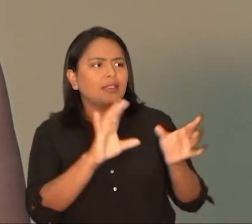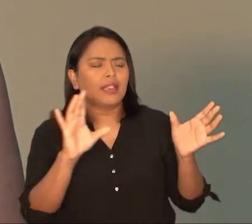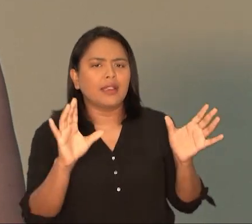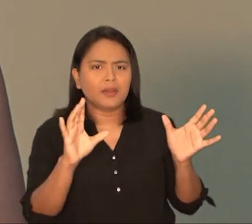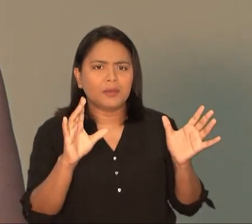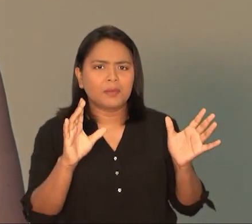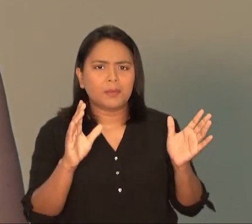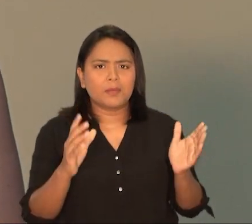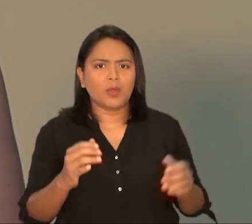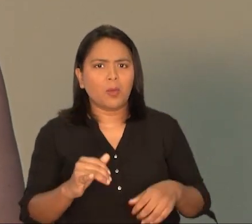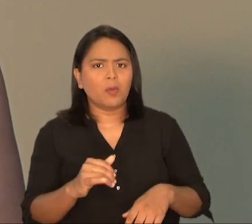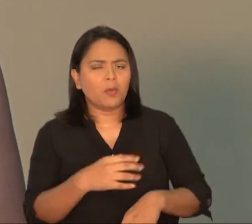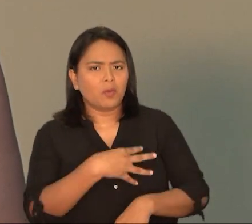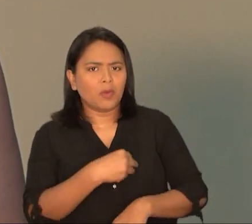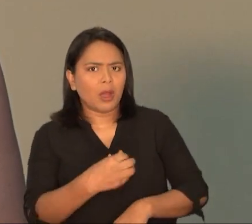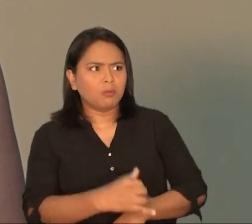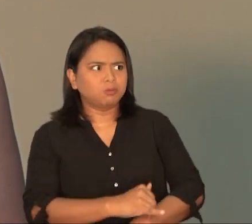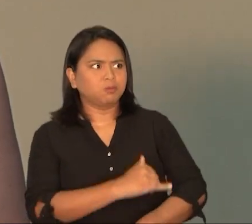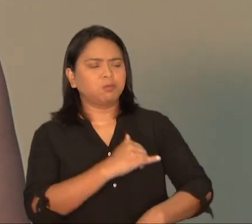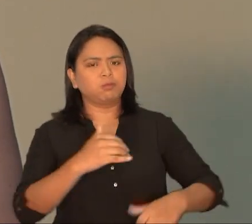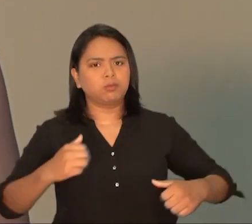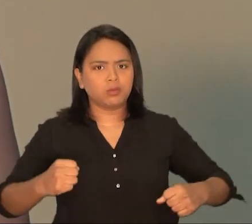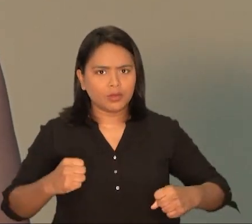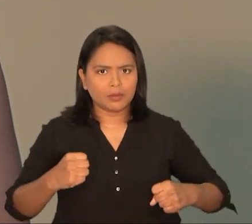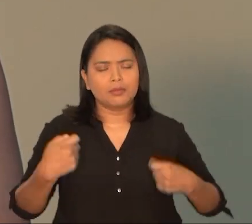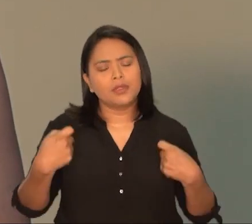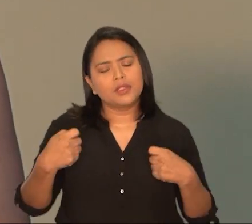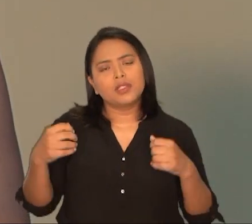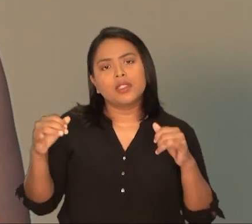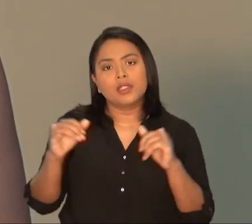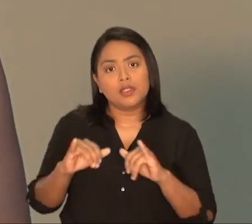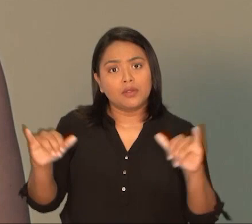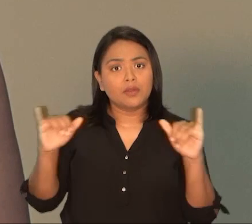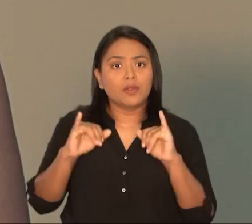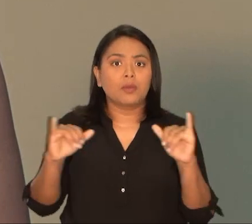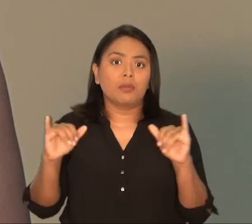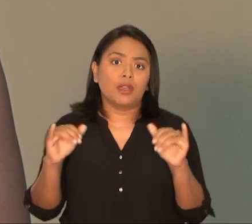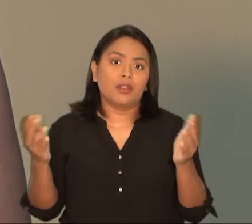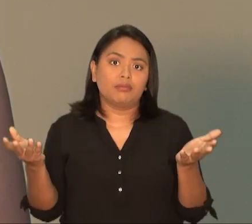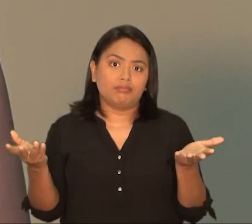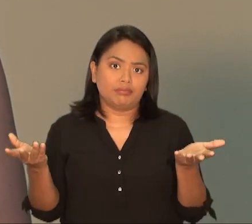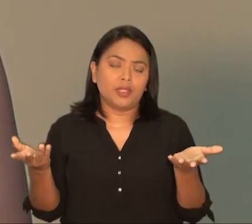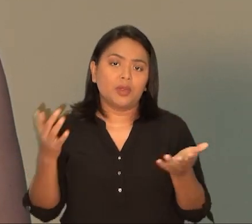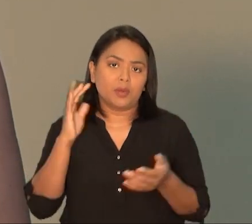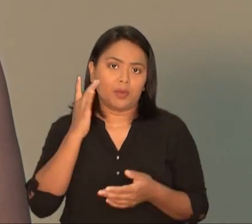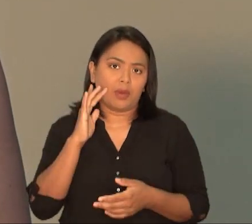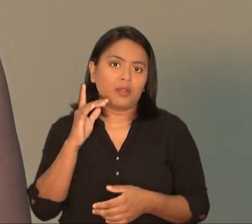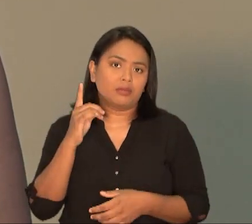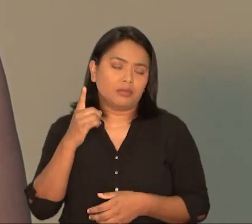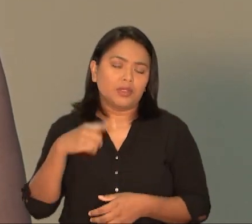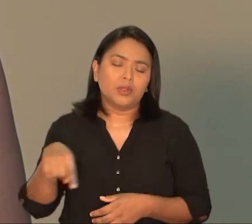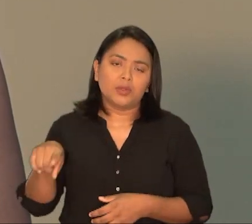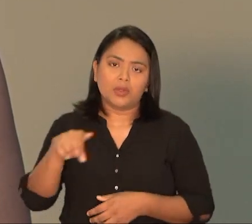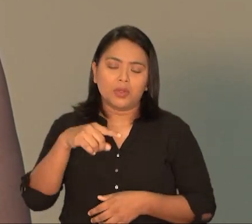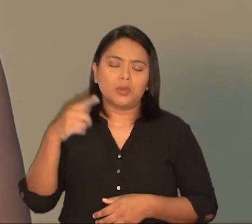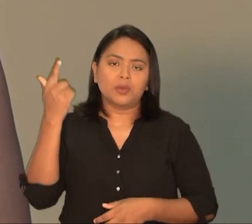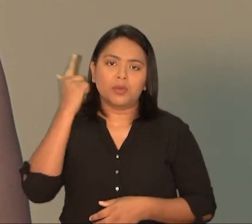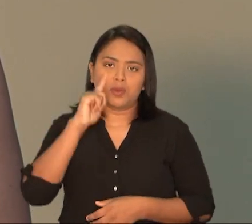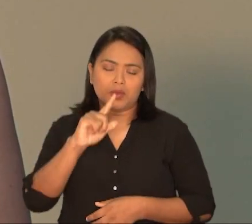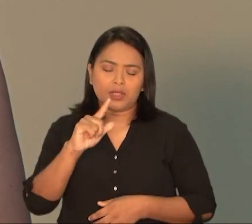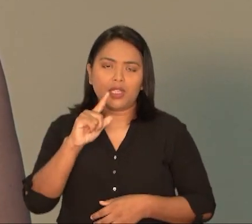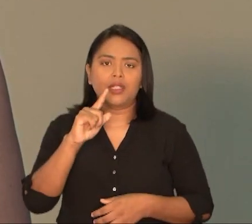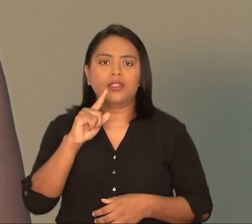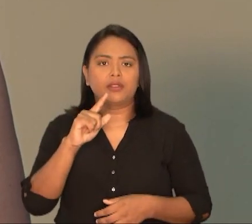precisa aproveitar esses espaços para falar, para informar, porque dessa forma eu acho que a gente vai conseguir,